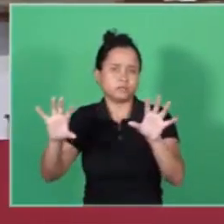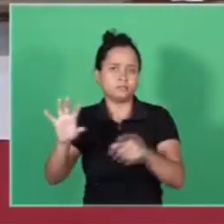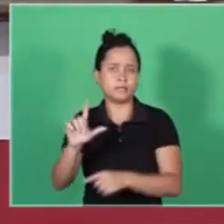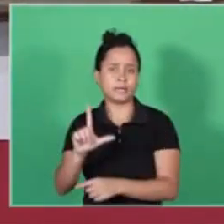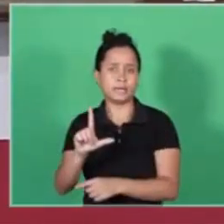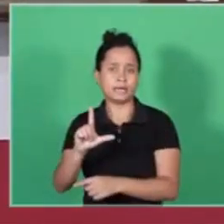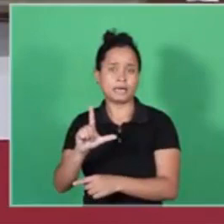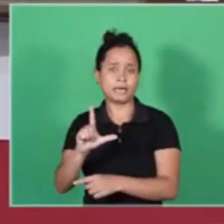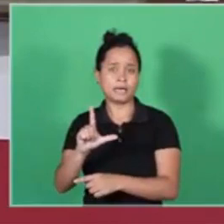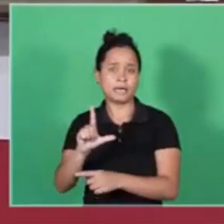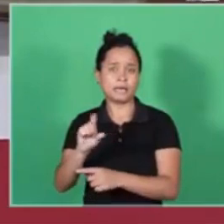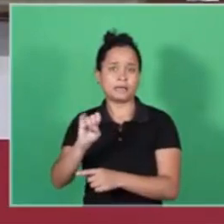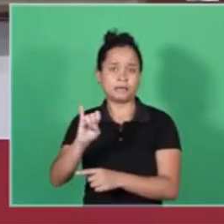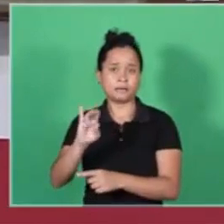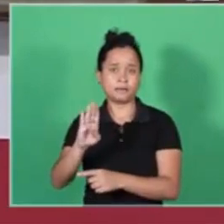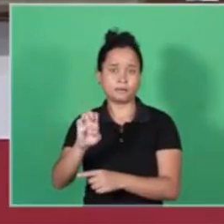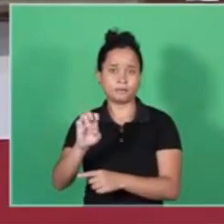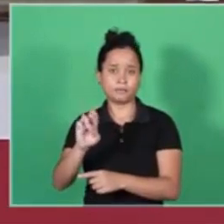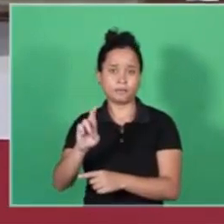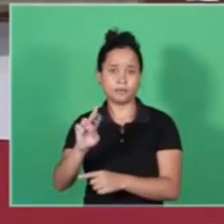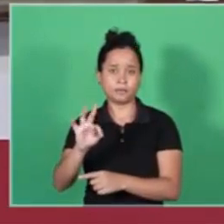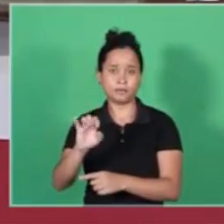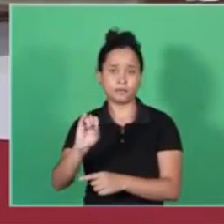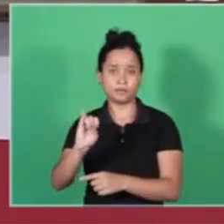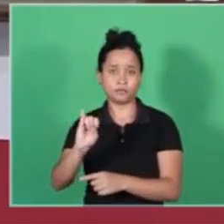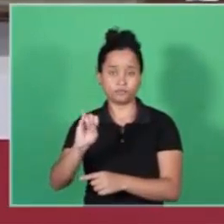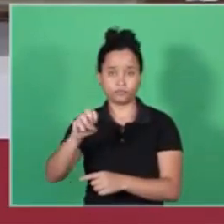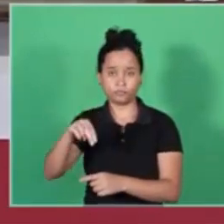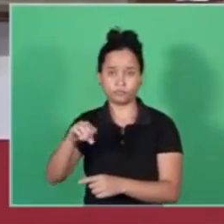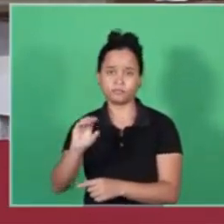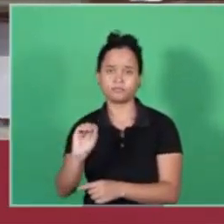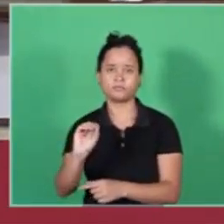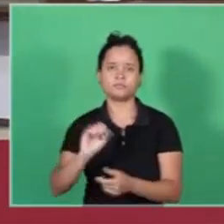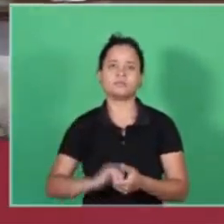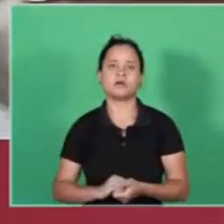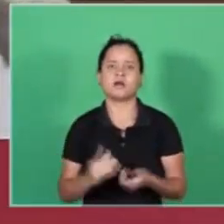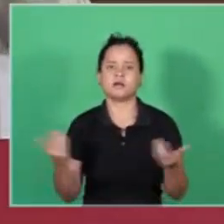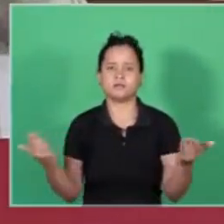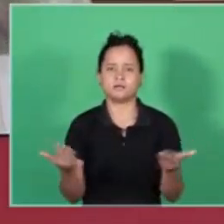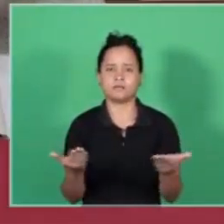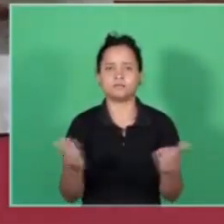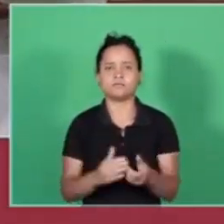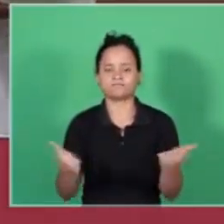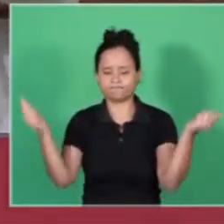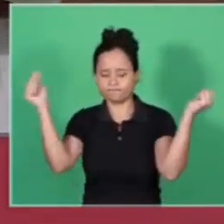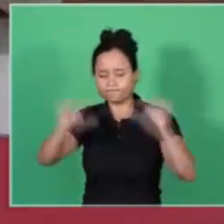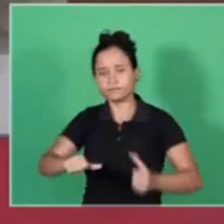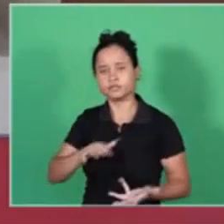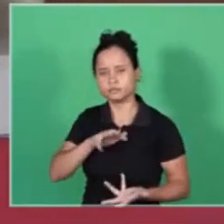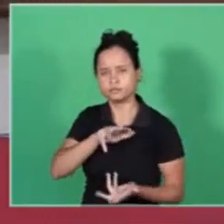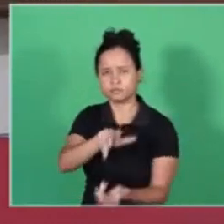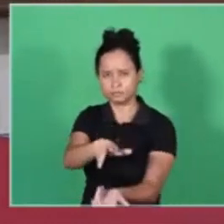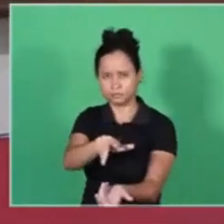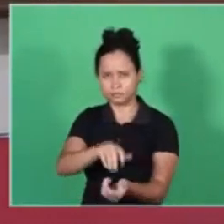A grande derrota do mundo foi quando juntou de